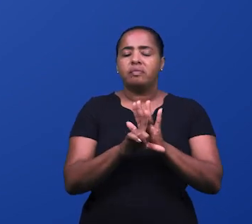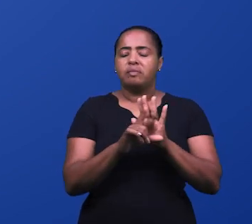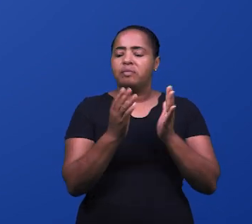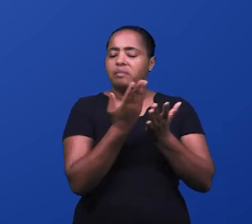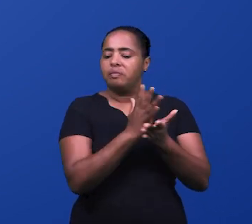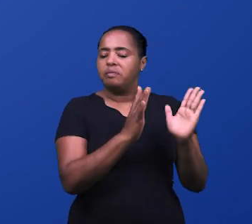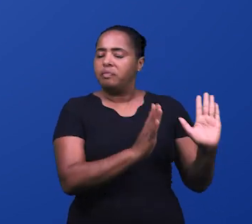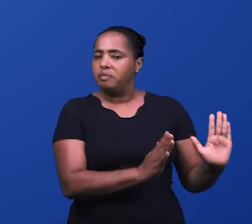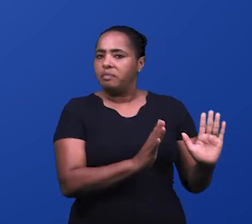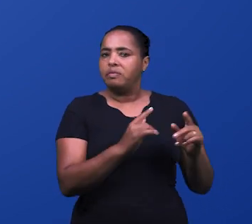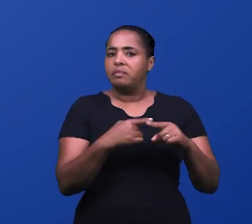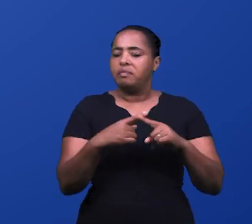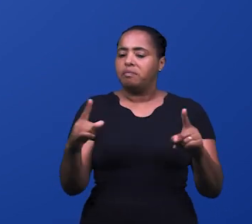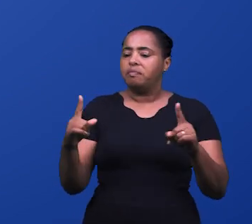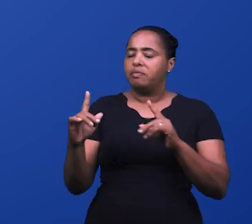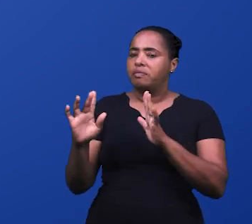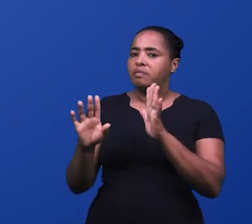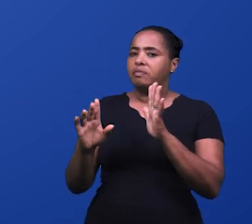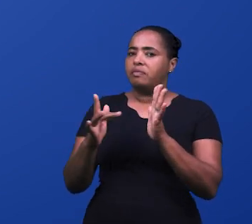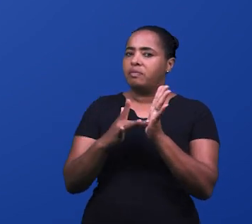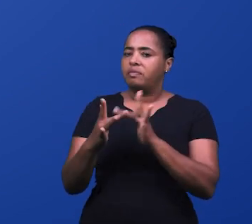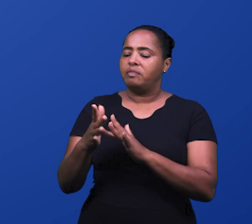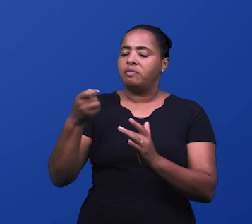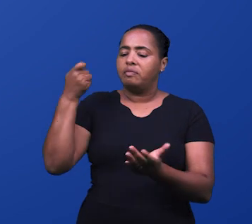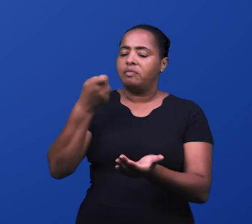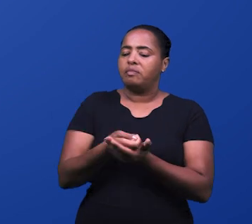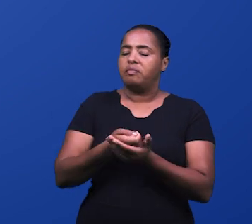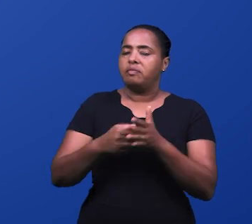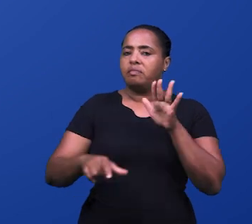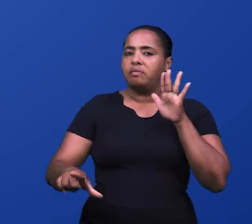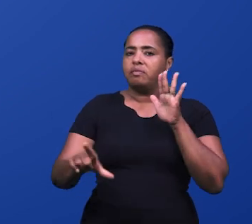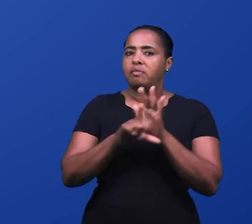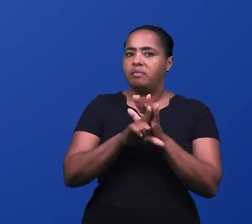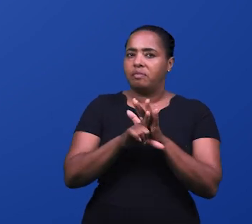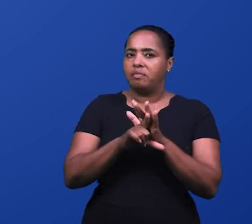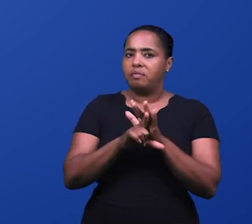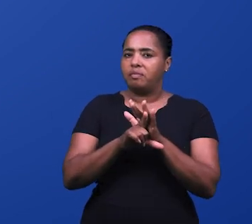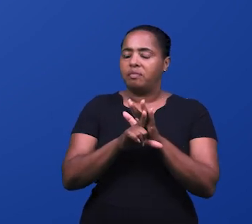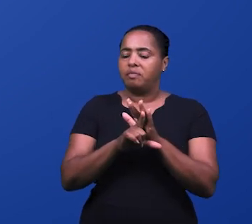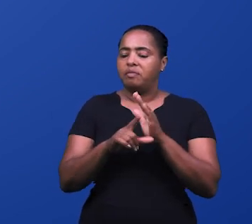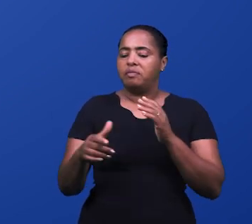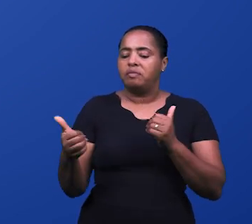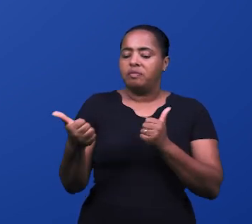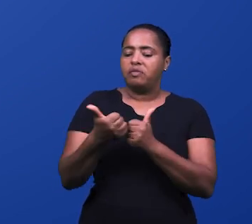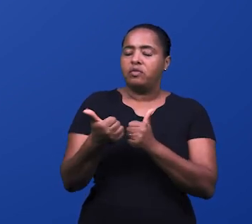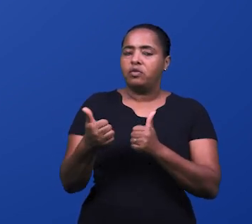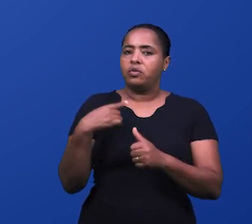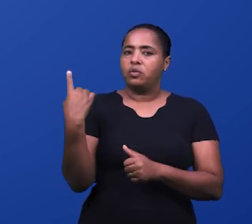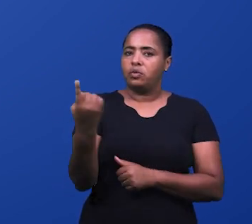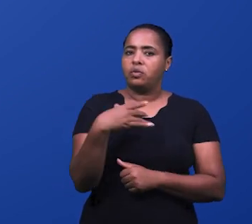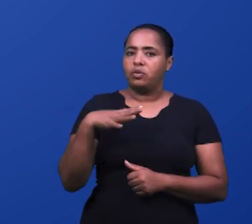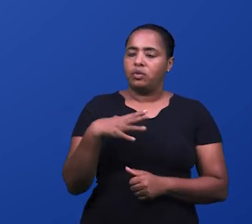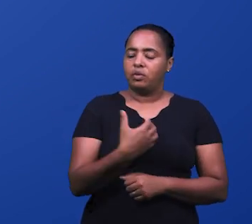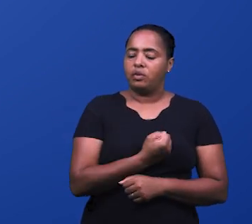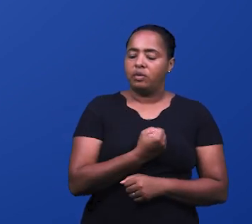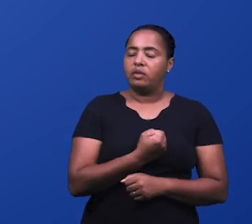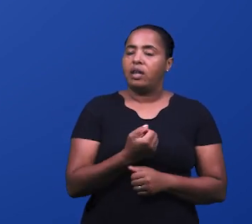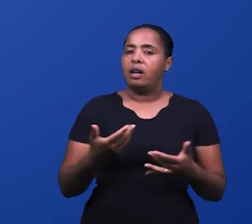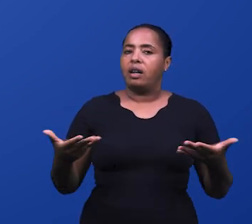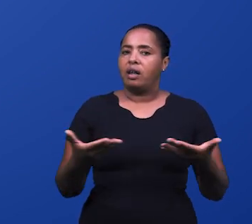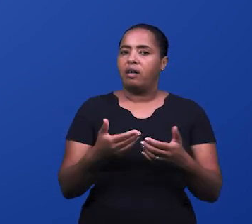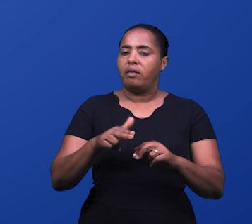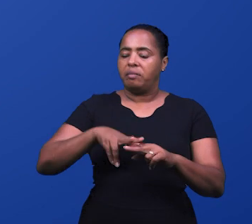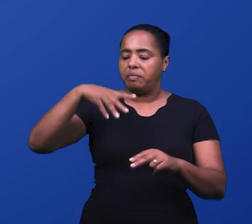trás. Jesus veio e cumpriu a lei e se colocou como nosso Salvador. A salvação agora é